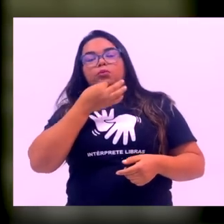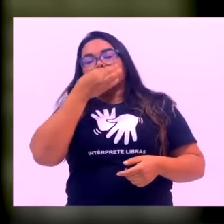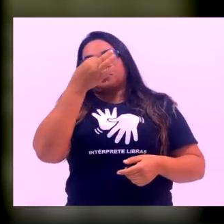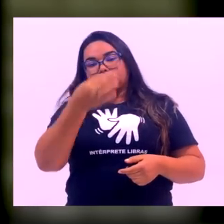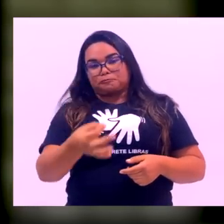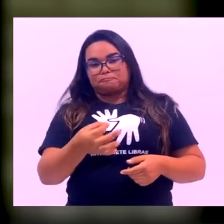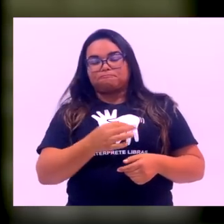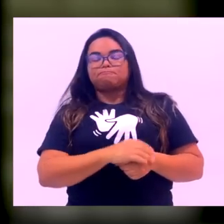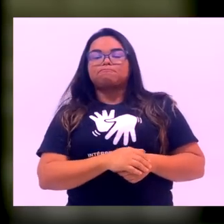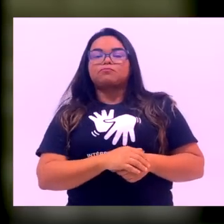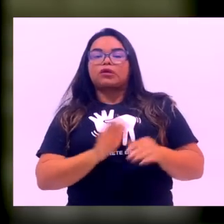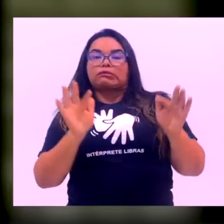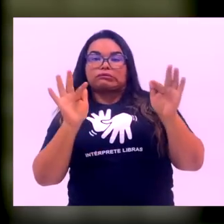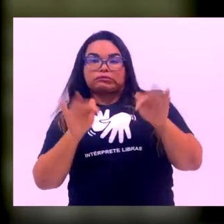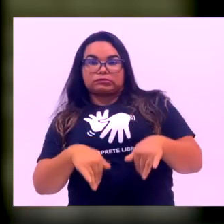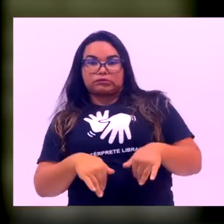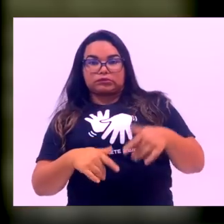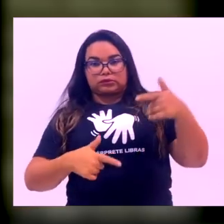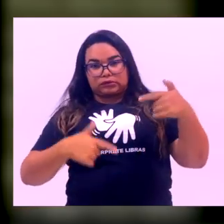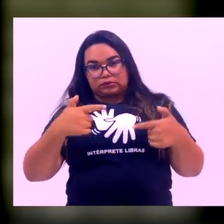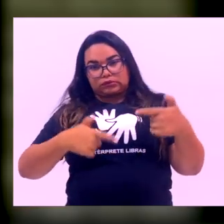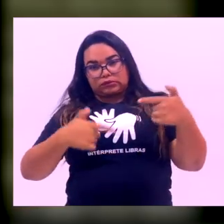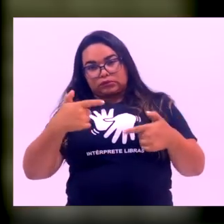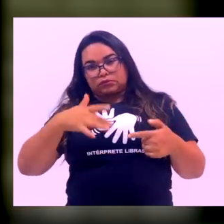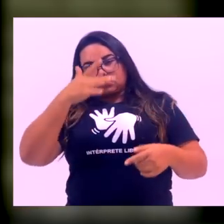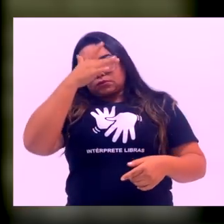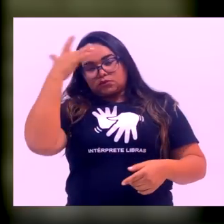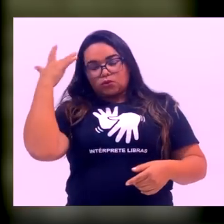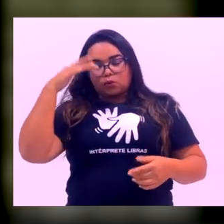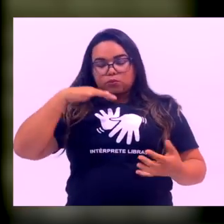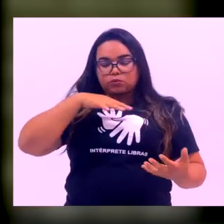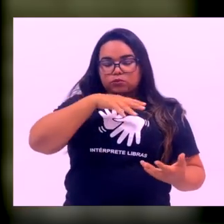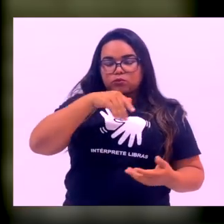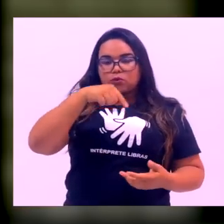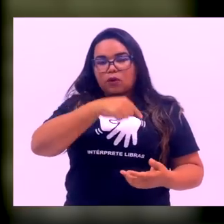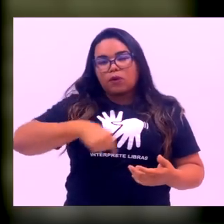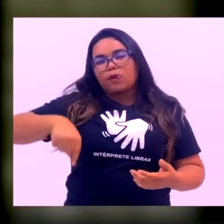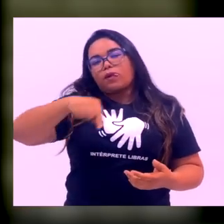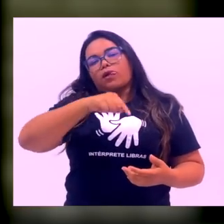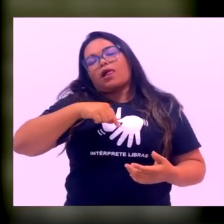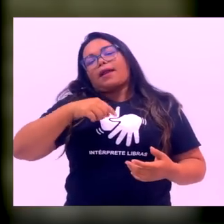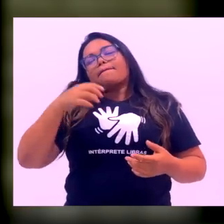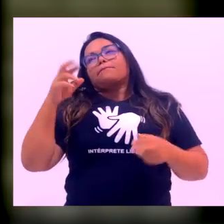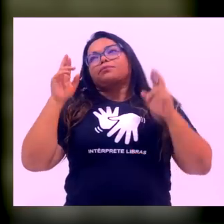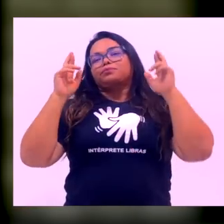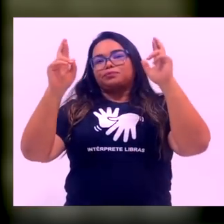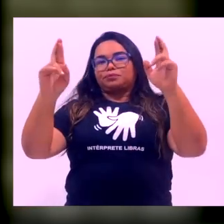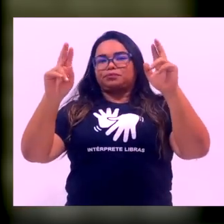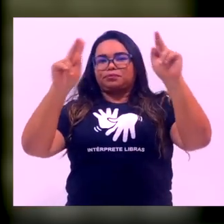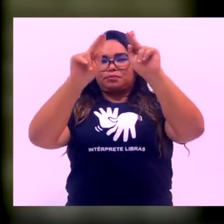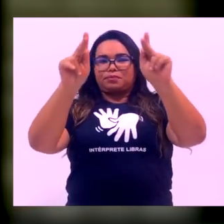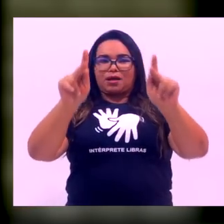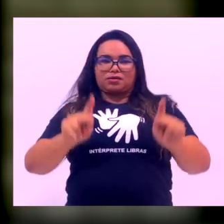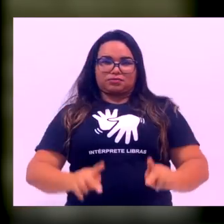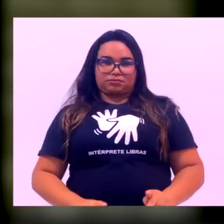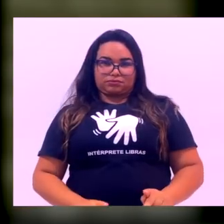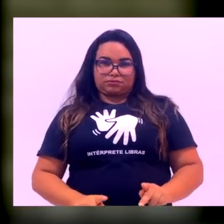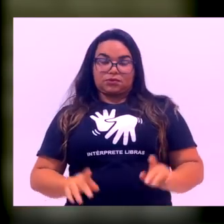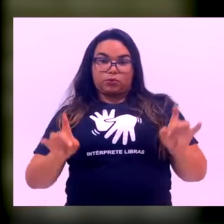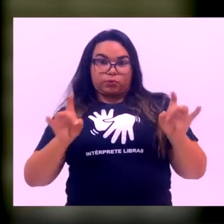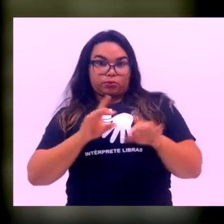Mundial em 1914, houve uma profunda convicção e uma esperança quase universal de que a paz reinaria no